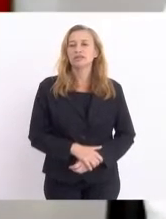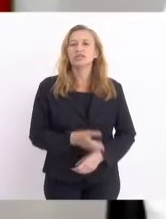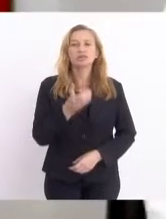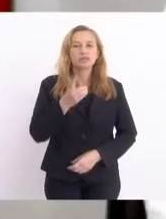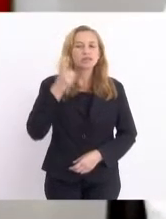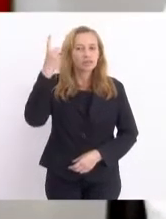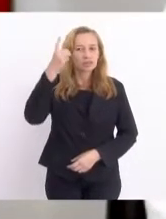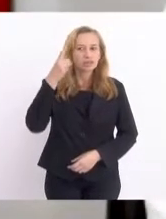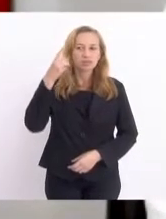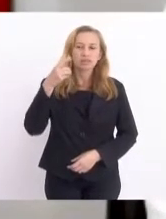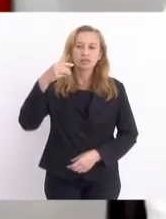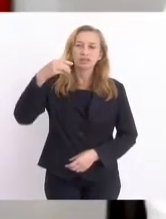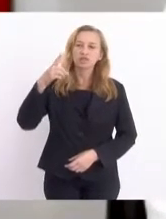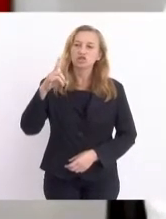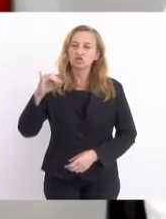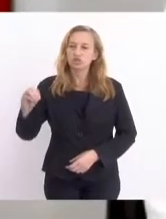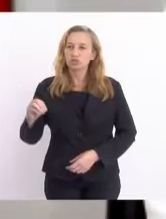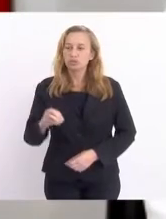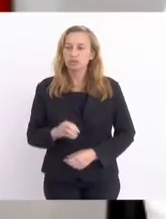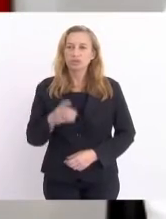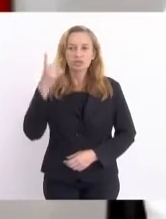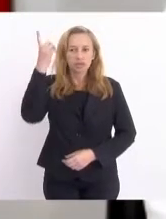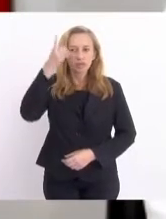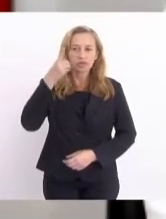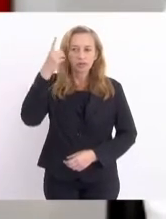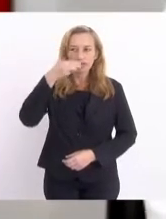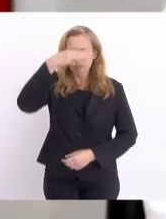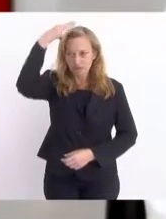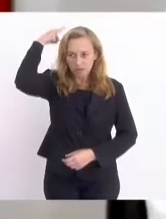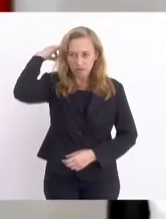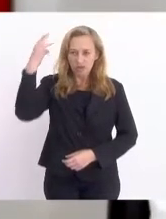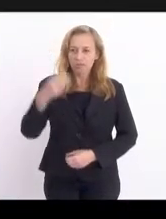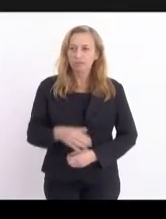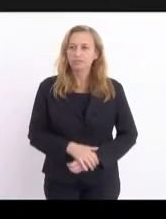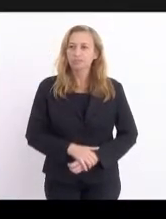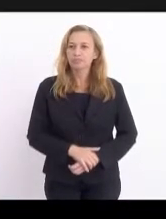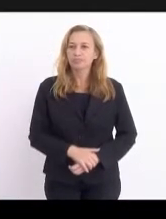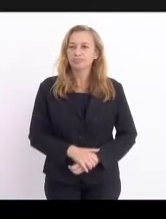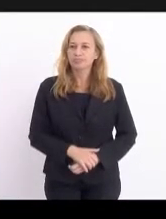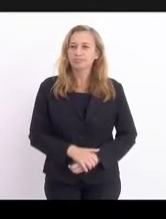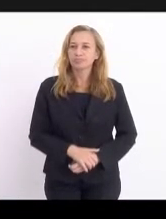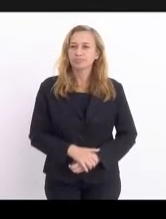deputado Marcelo Seudino, deputado Márcio Pacheco.